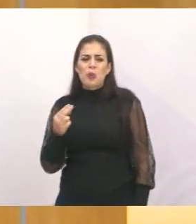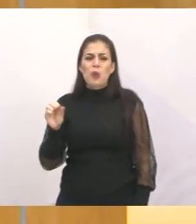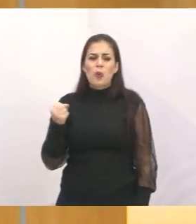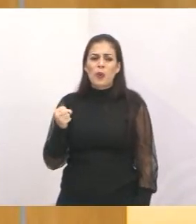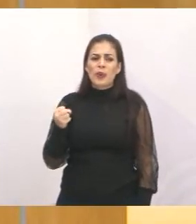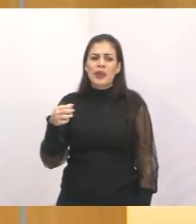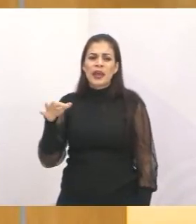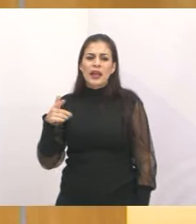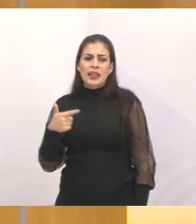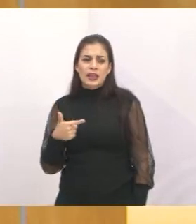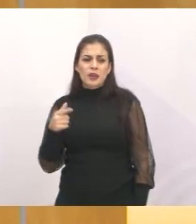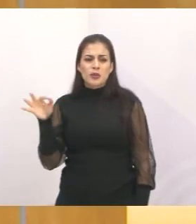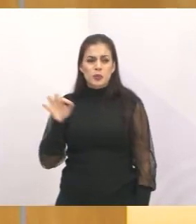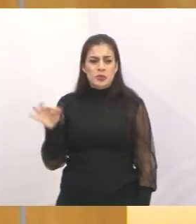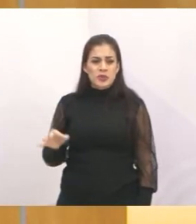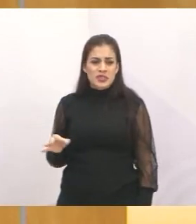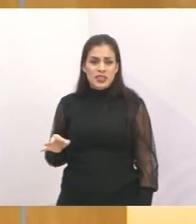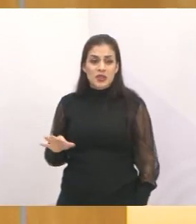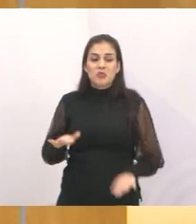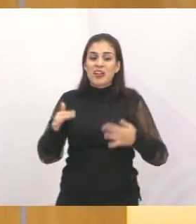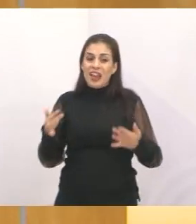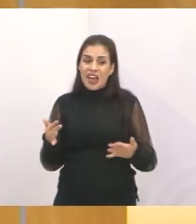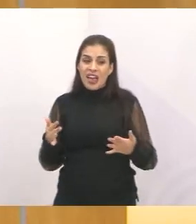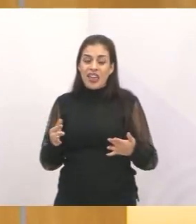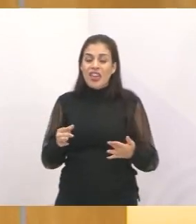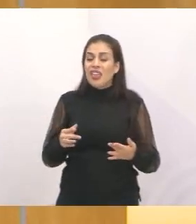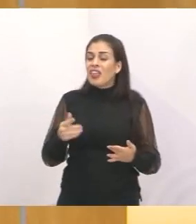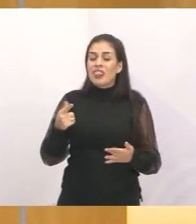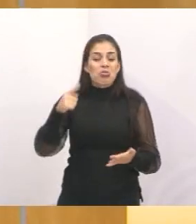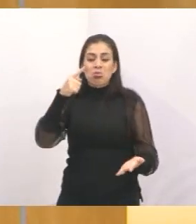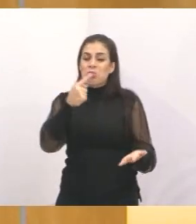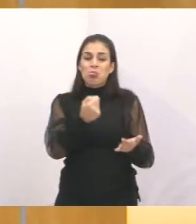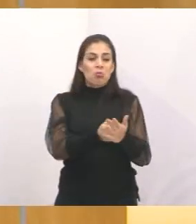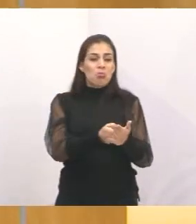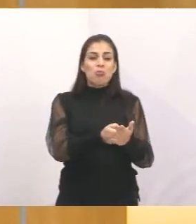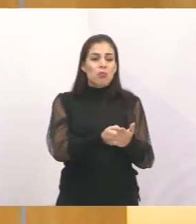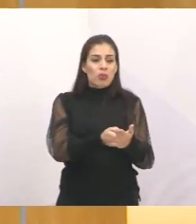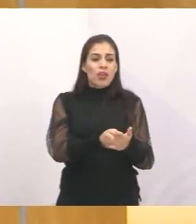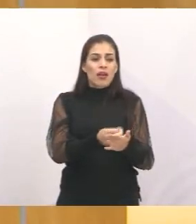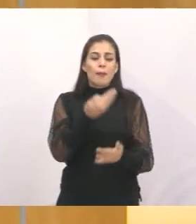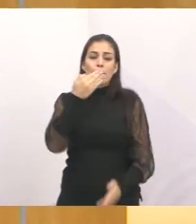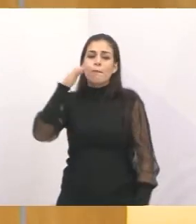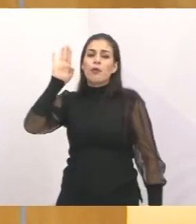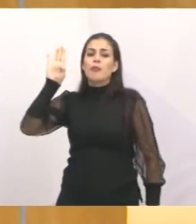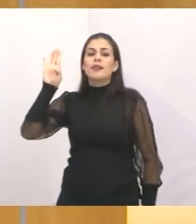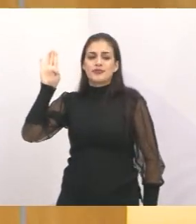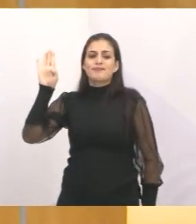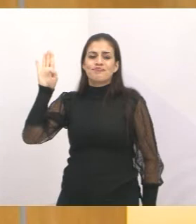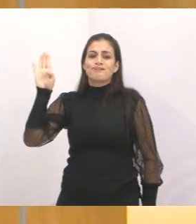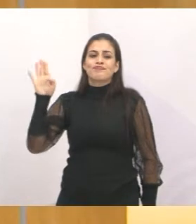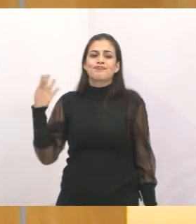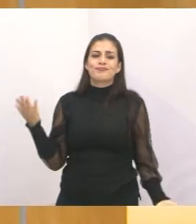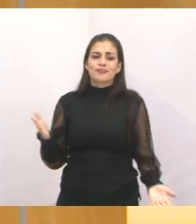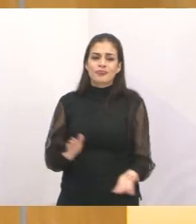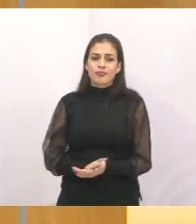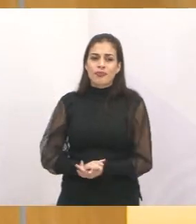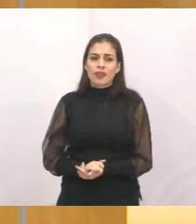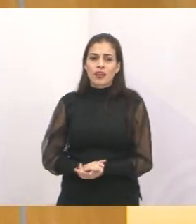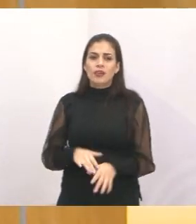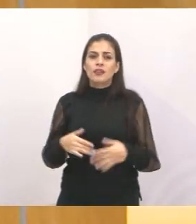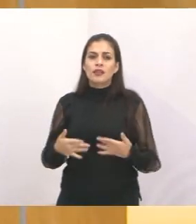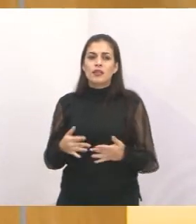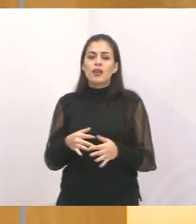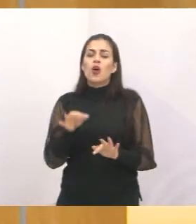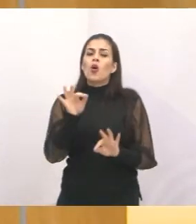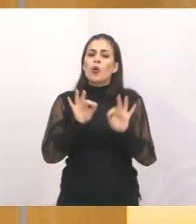houve o cumprimento da promessa por parte do atual prefeito, não é? Que está no seu programa de governo e que eu